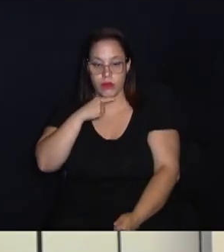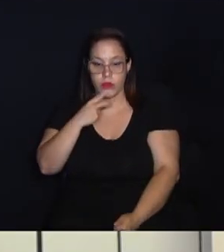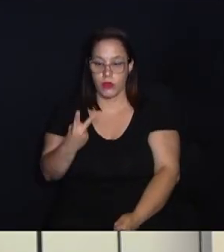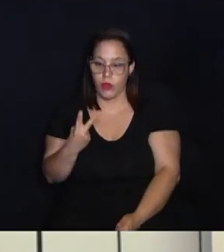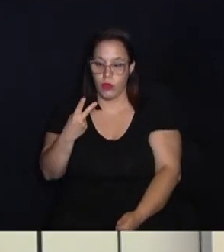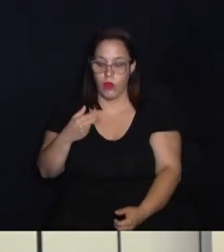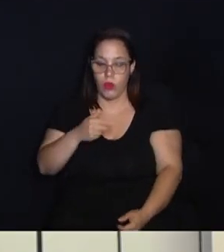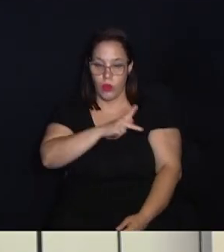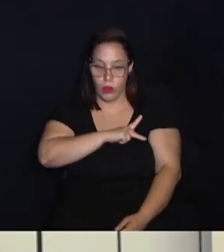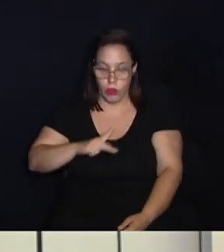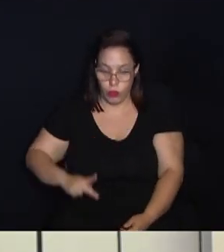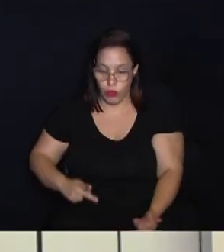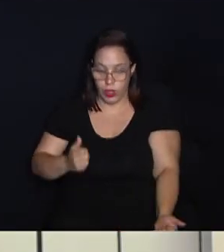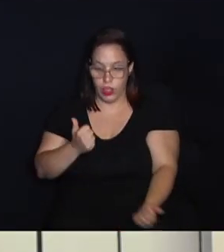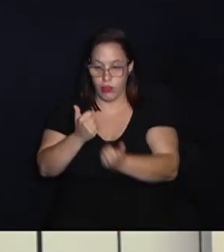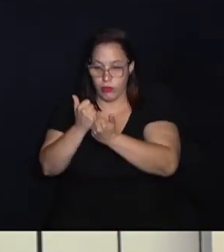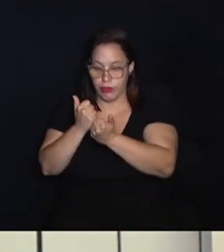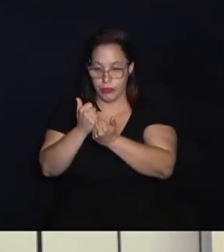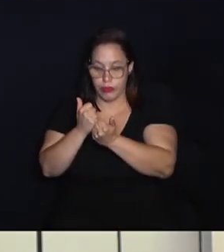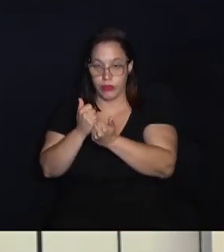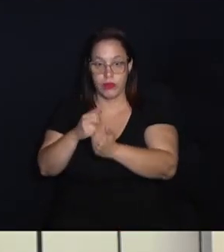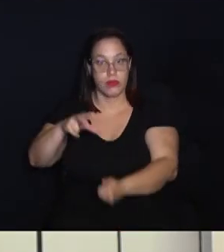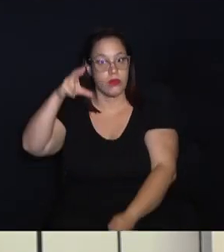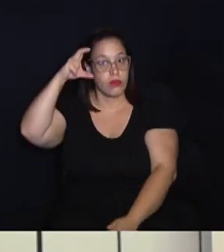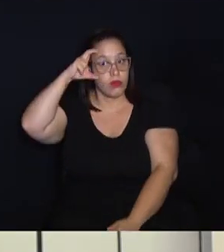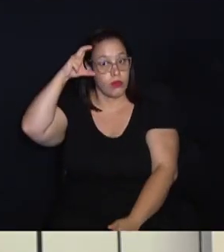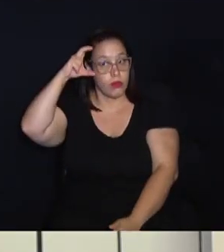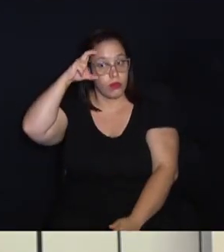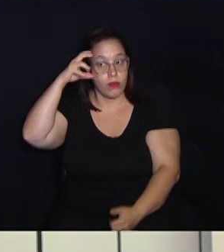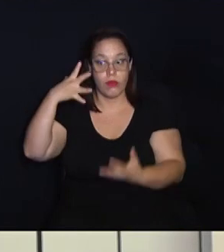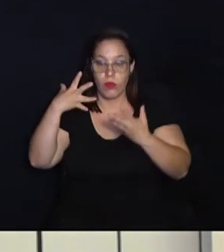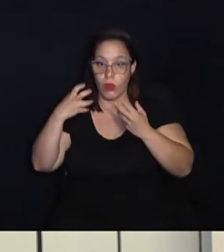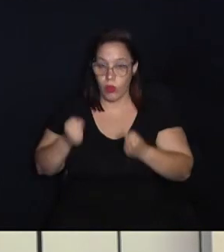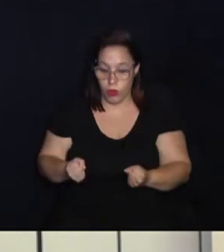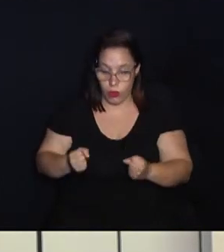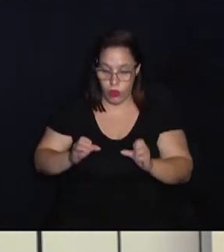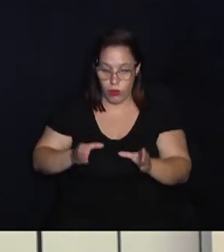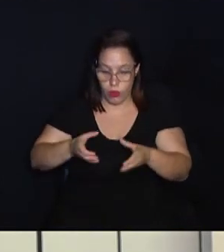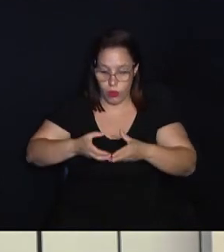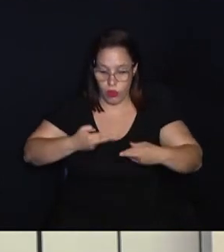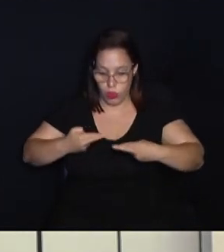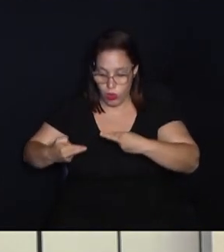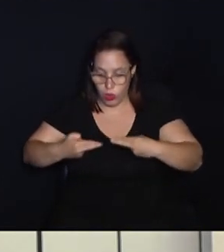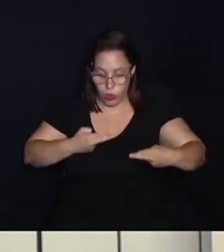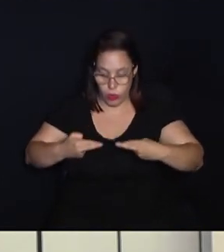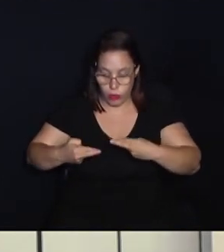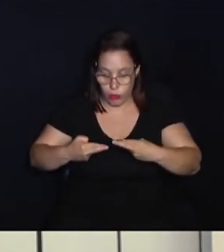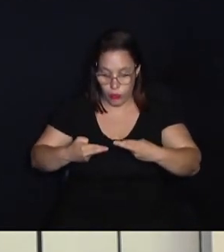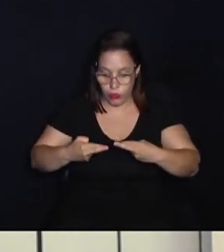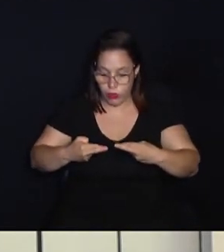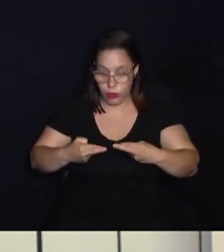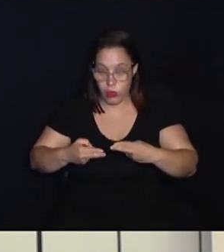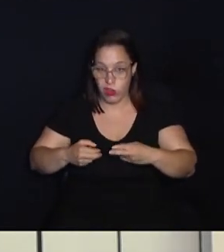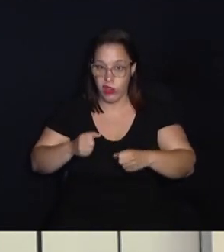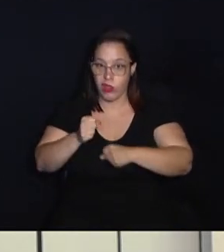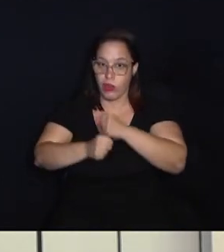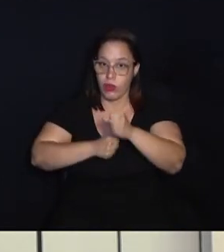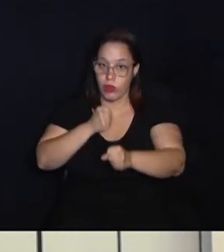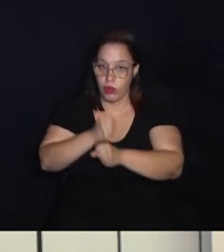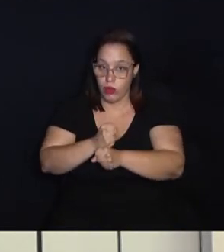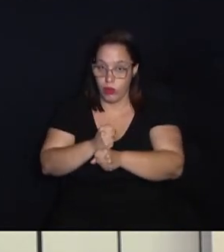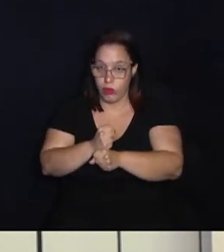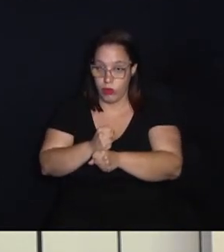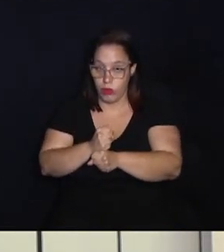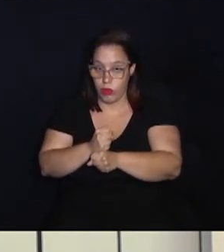segundo vice-presidente. O vereador Carlinhos Camelô assume a corregedoria da casa e vai ter como substituto o